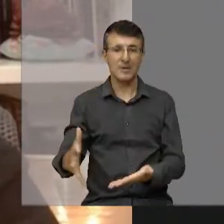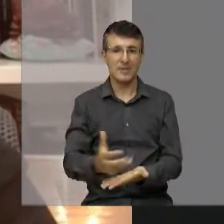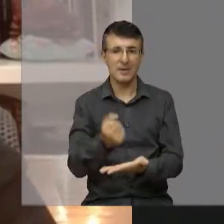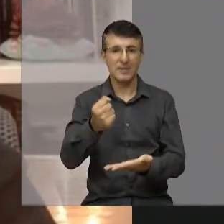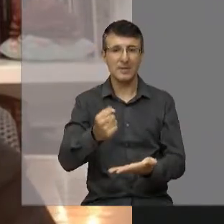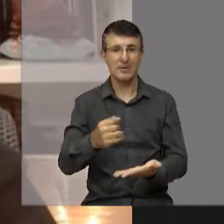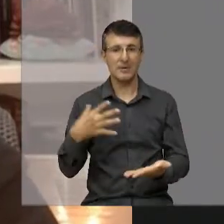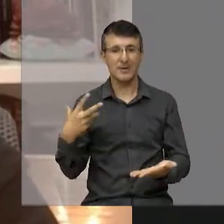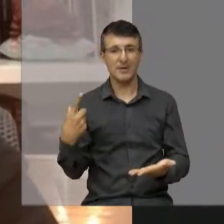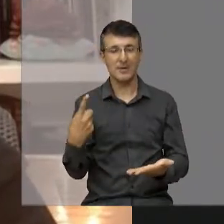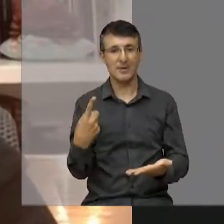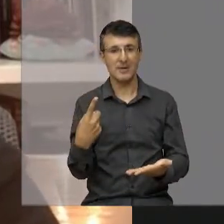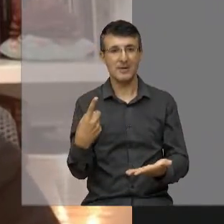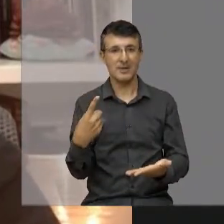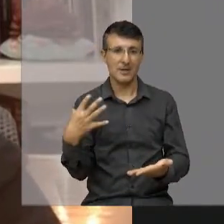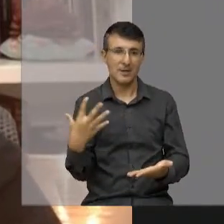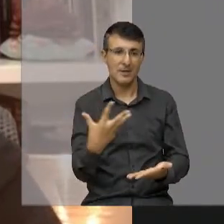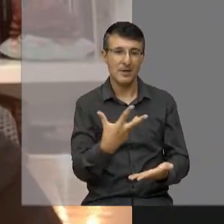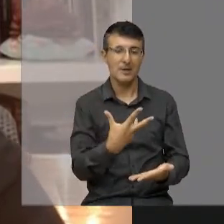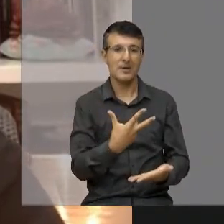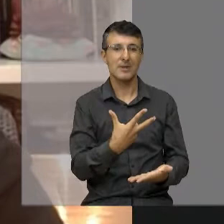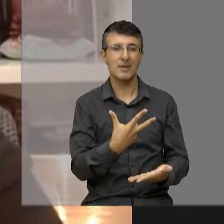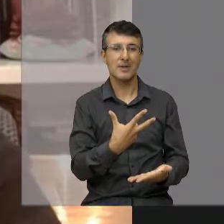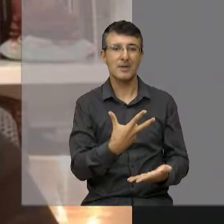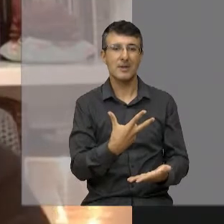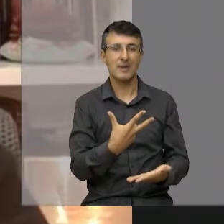isso. Fico aí à disposição de vocês.